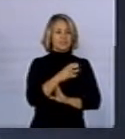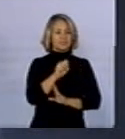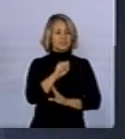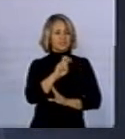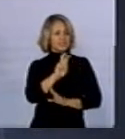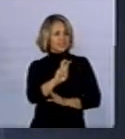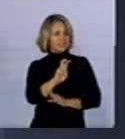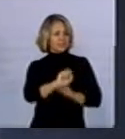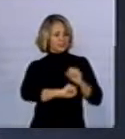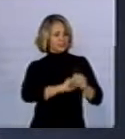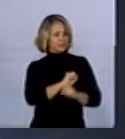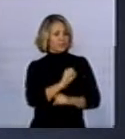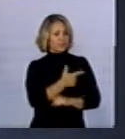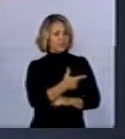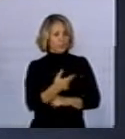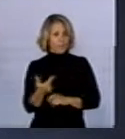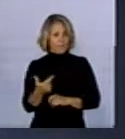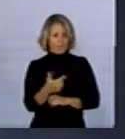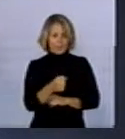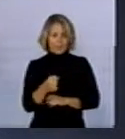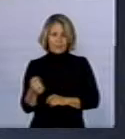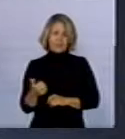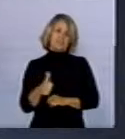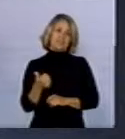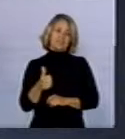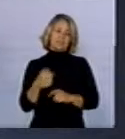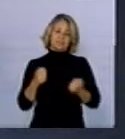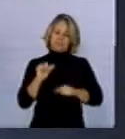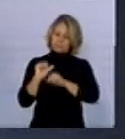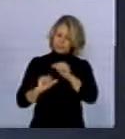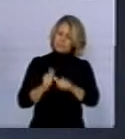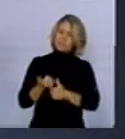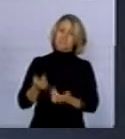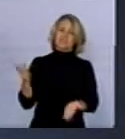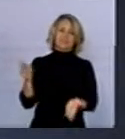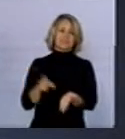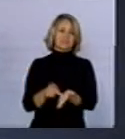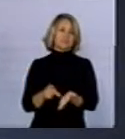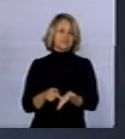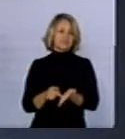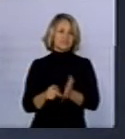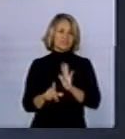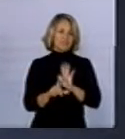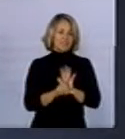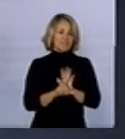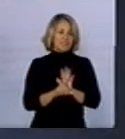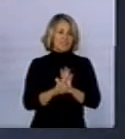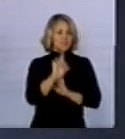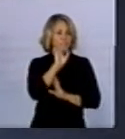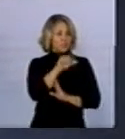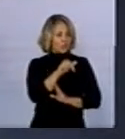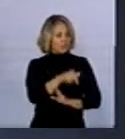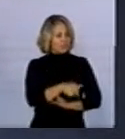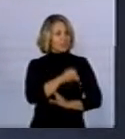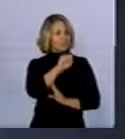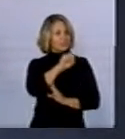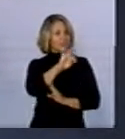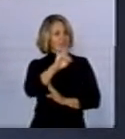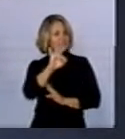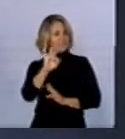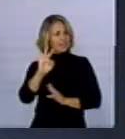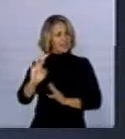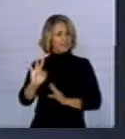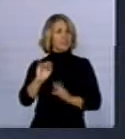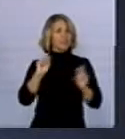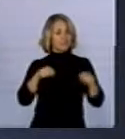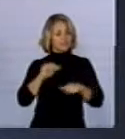12.485 de 2011. E é preciso que se corrija, e a sede para se corrigir isso, infelizmente, é o Supremo Tribunal Federal. Órgão contramajoritário que